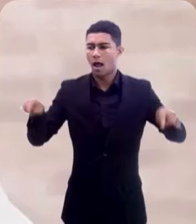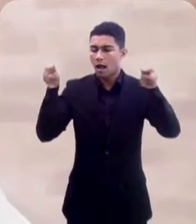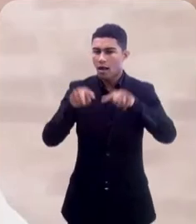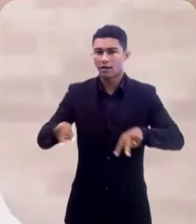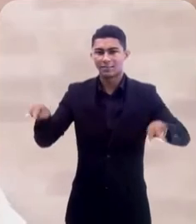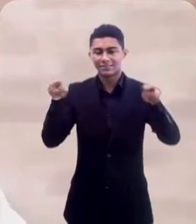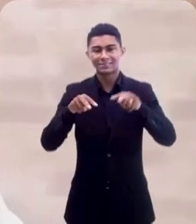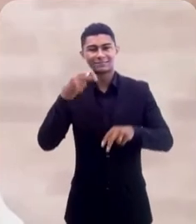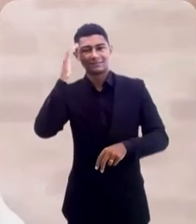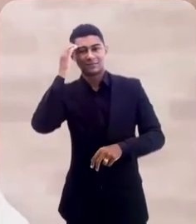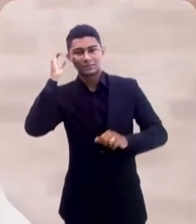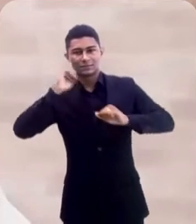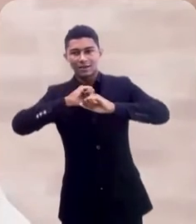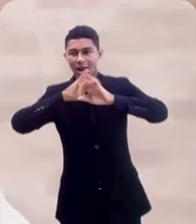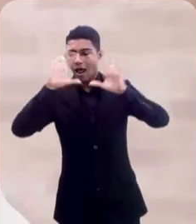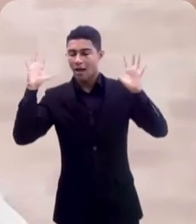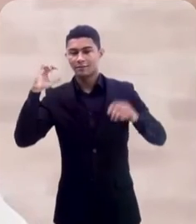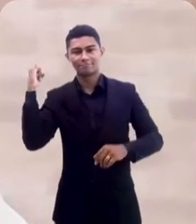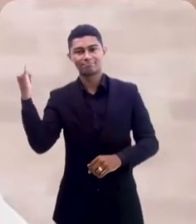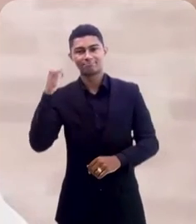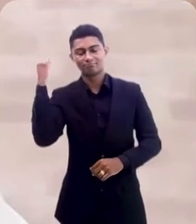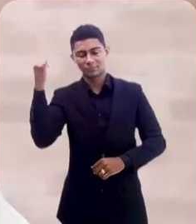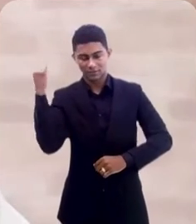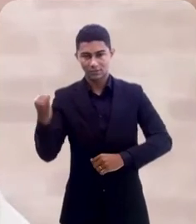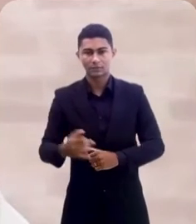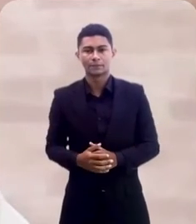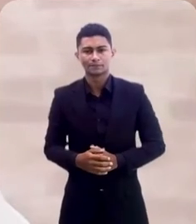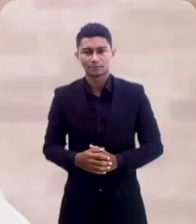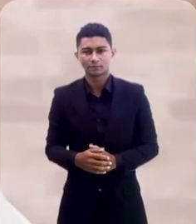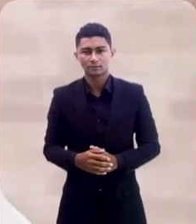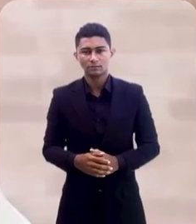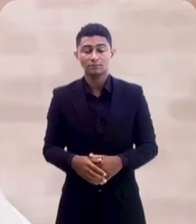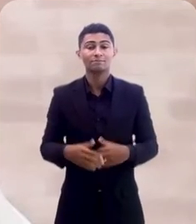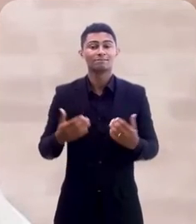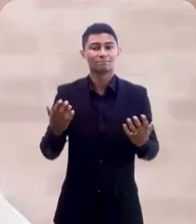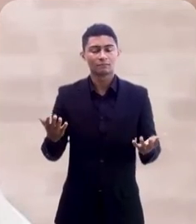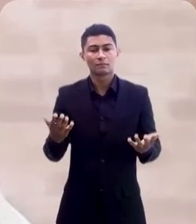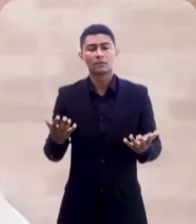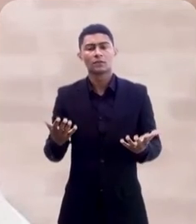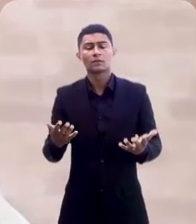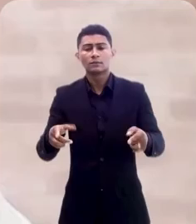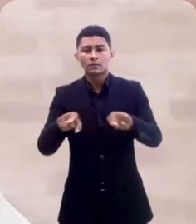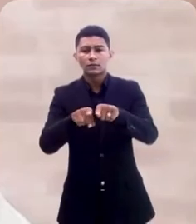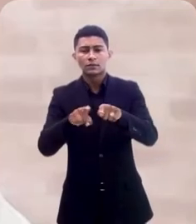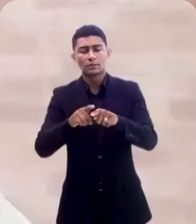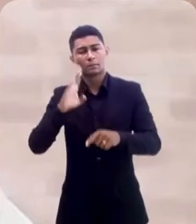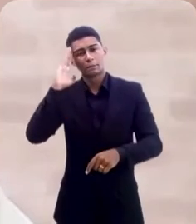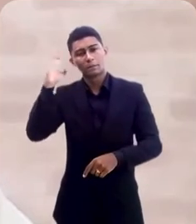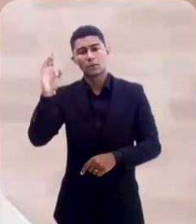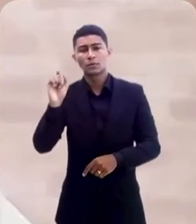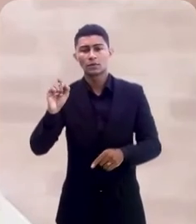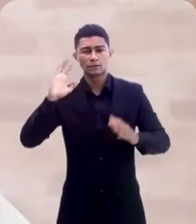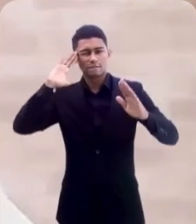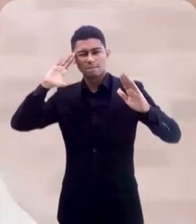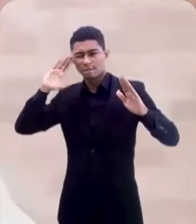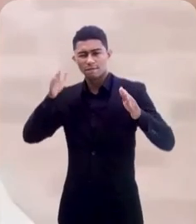esse aspecto, mas principalmente quanto ao aspecto da focalização de